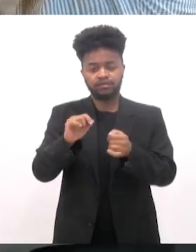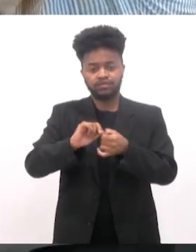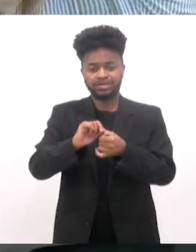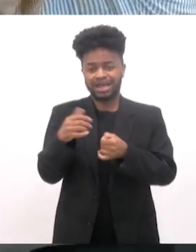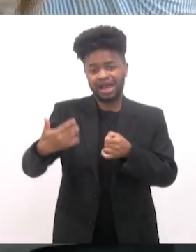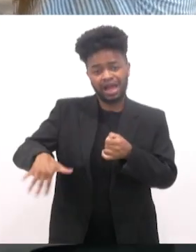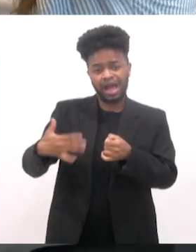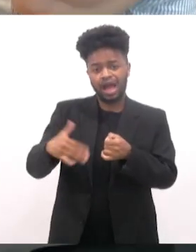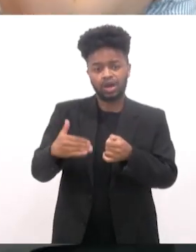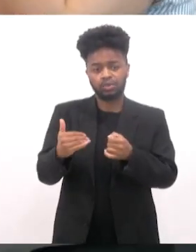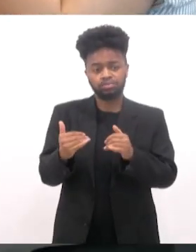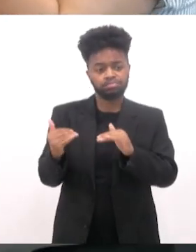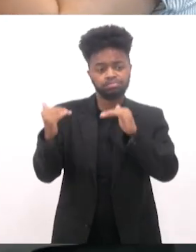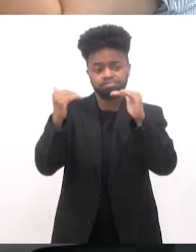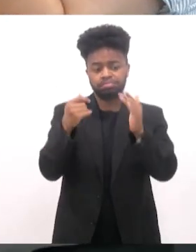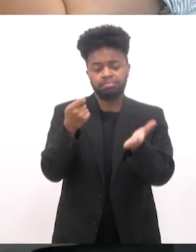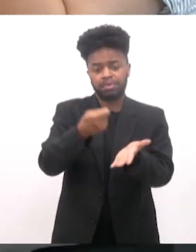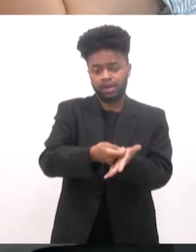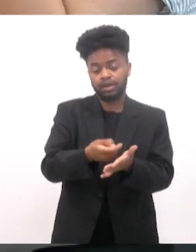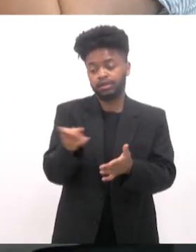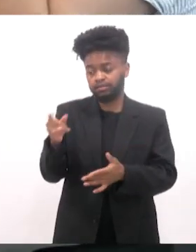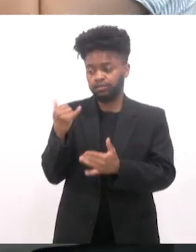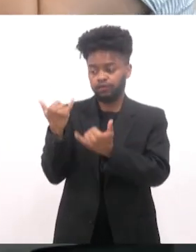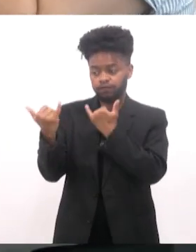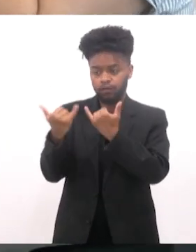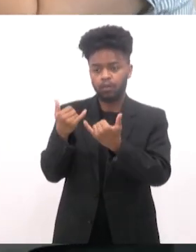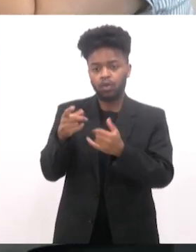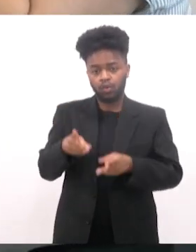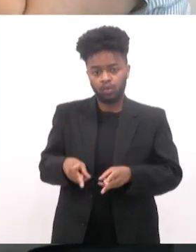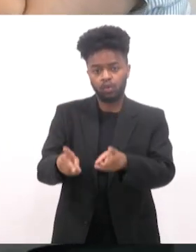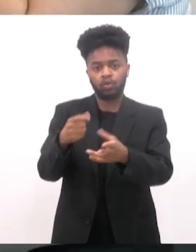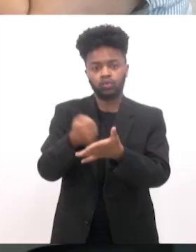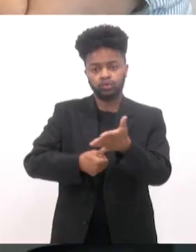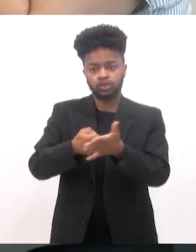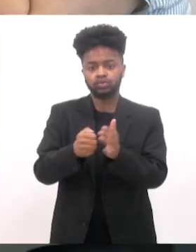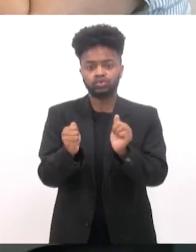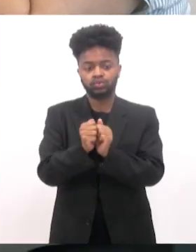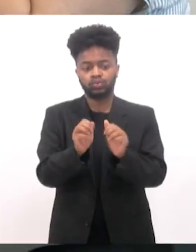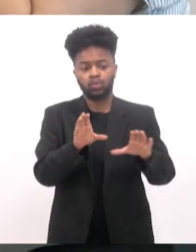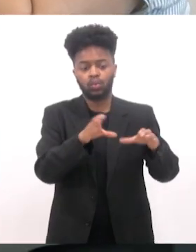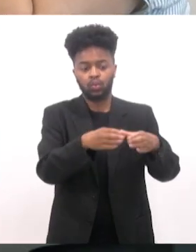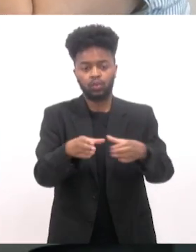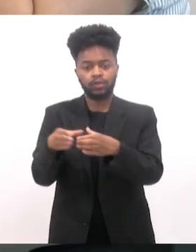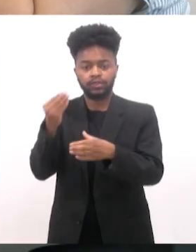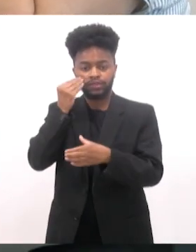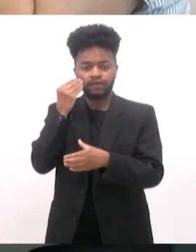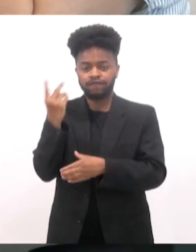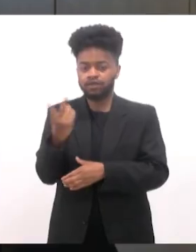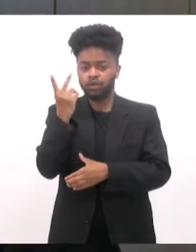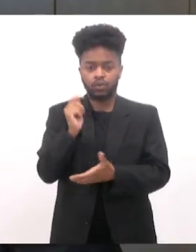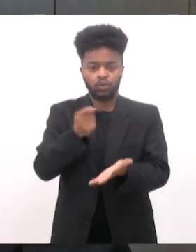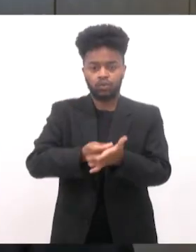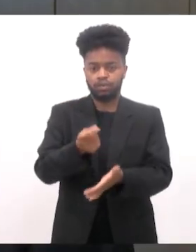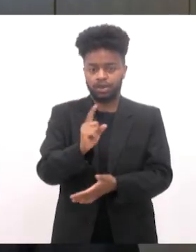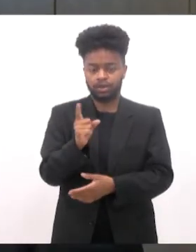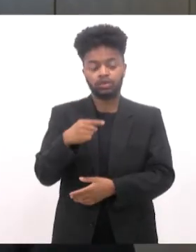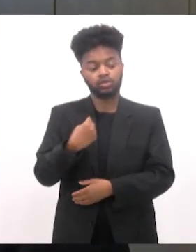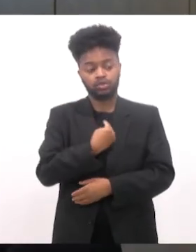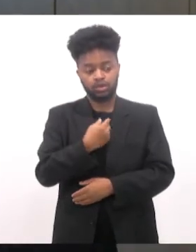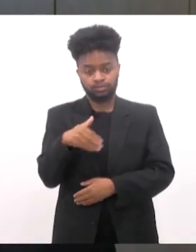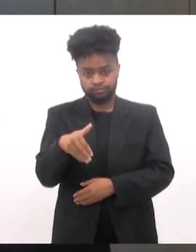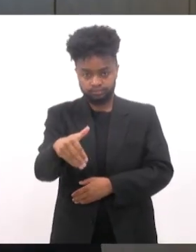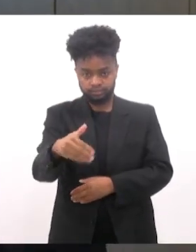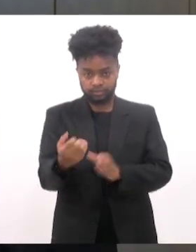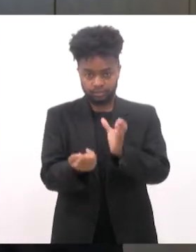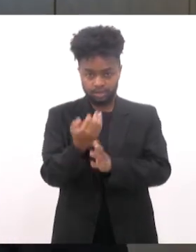Ele informou que vai continuar lutando junto aos setores mais afetados para que o valor não seja cobrado. A gente vai fazer uma próxima